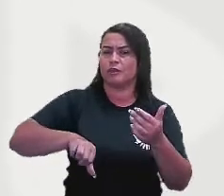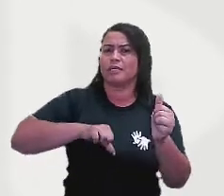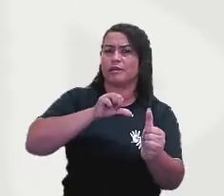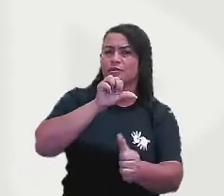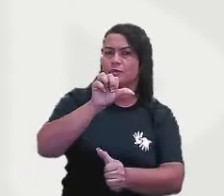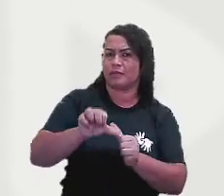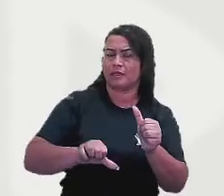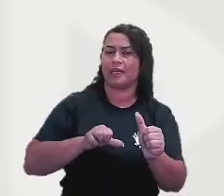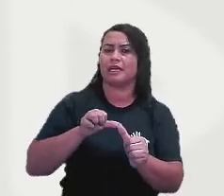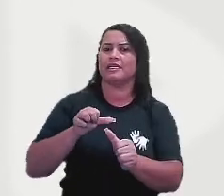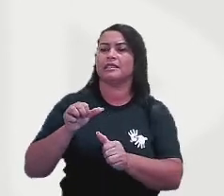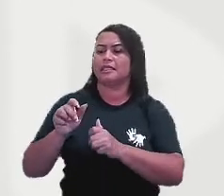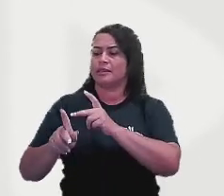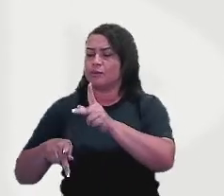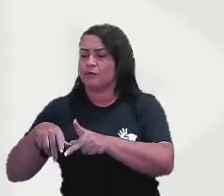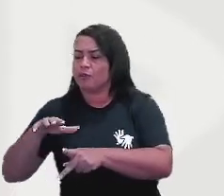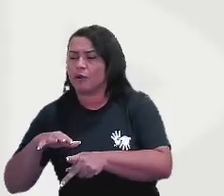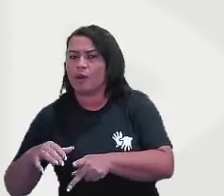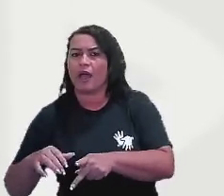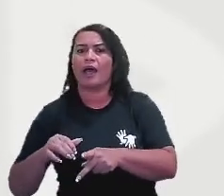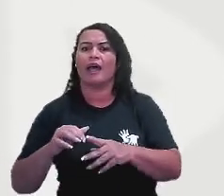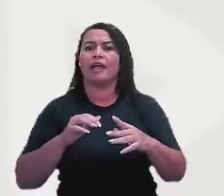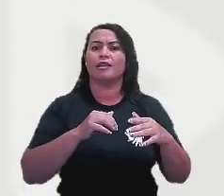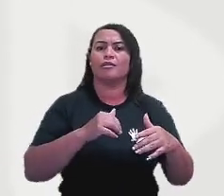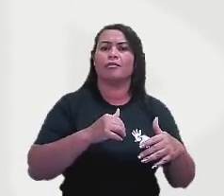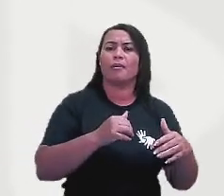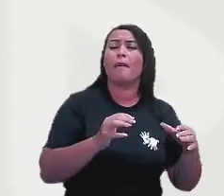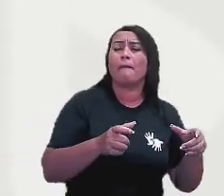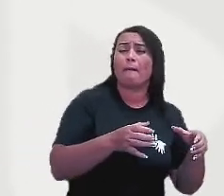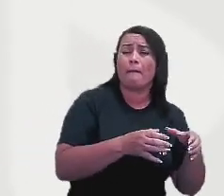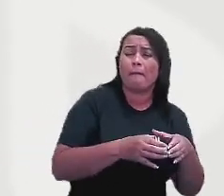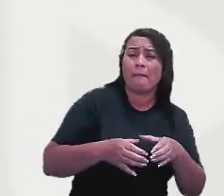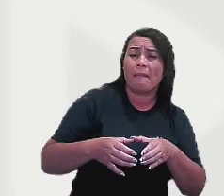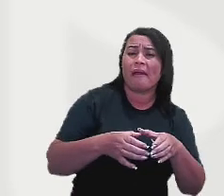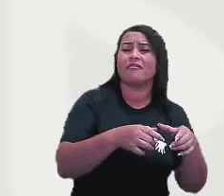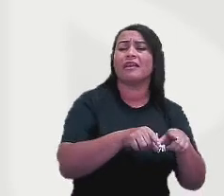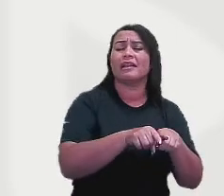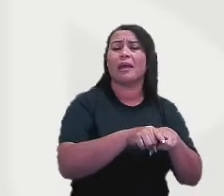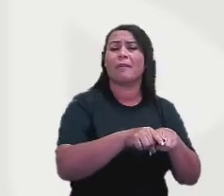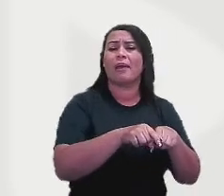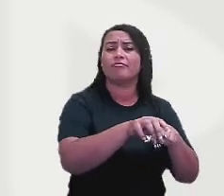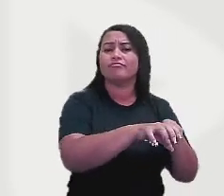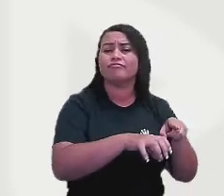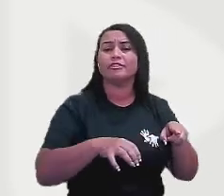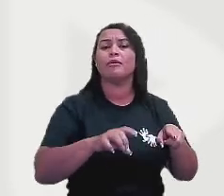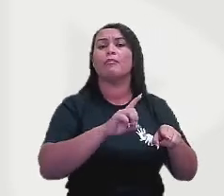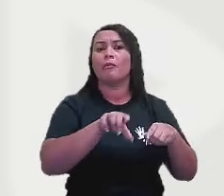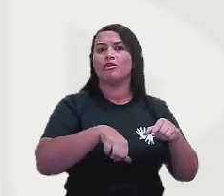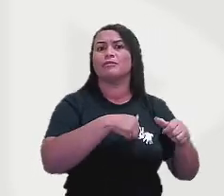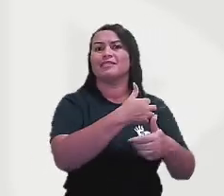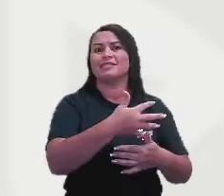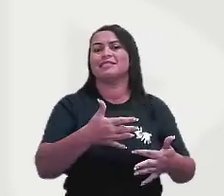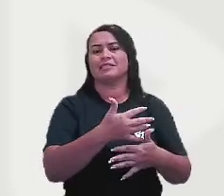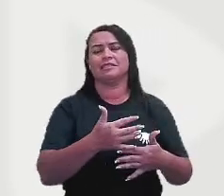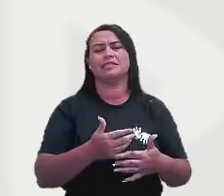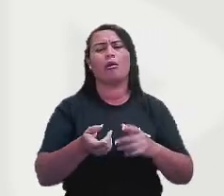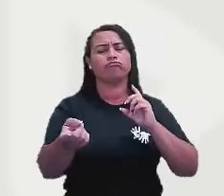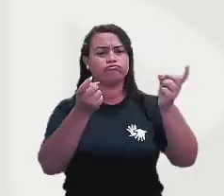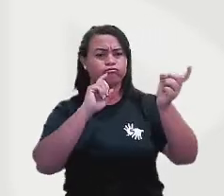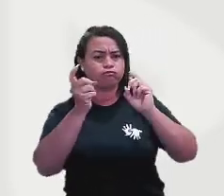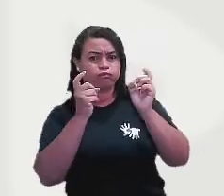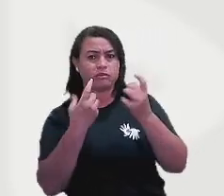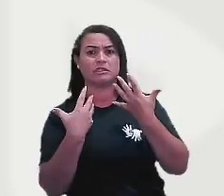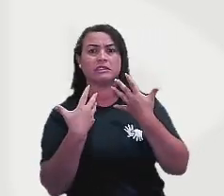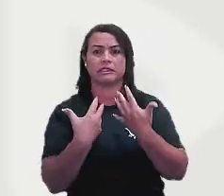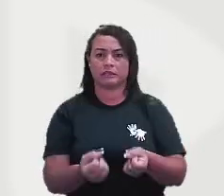né, de povoado para vila, para cidade. E aí, após muita discussão, foi definitivamente aceito